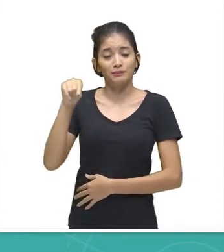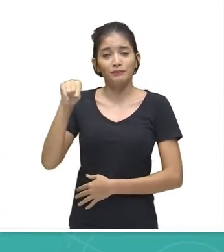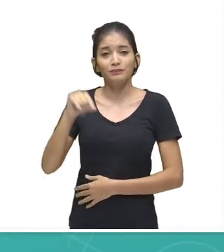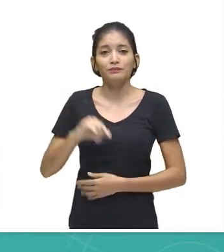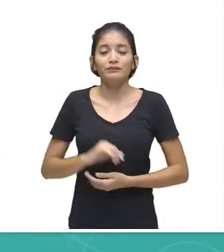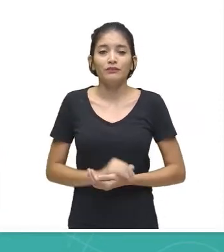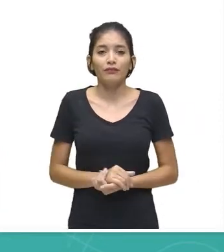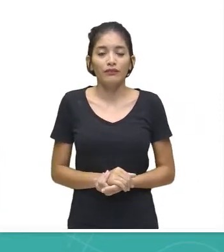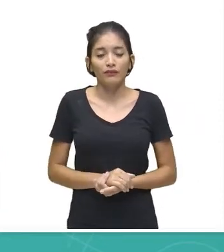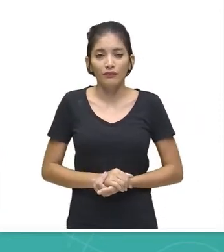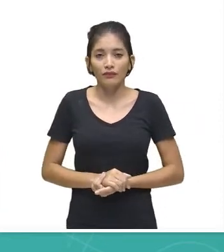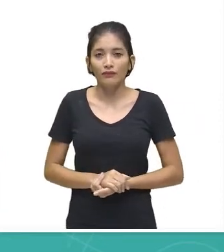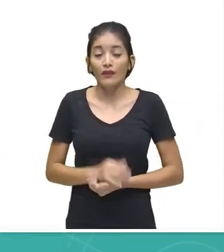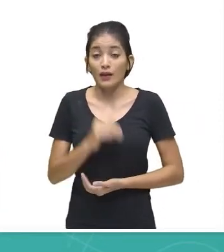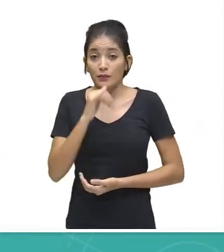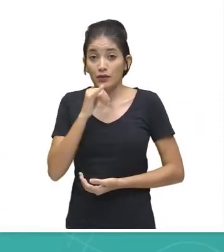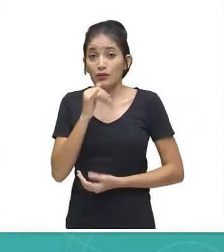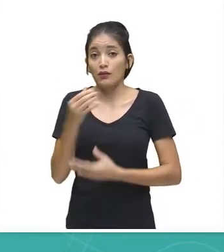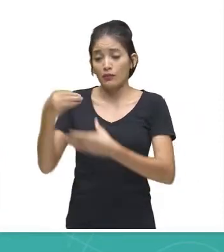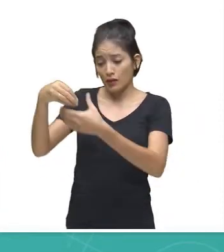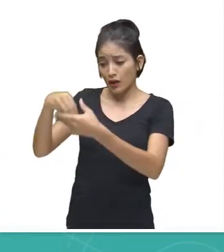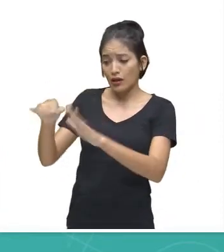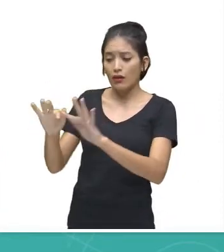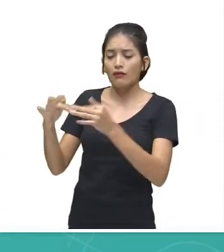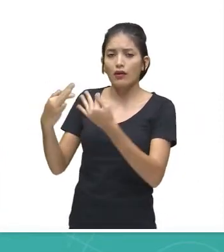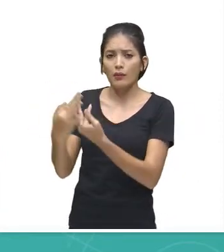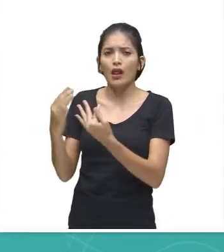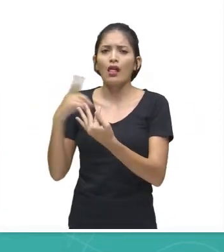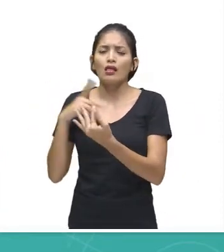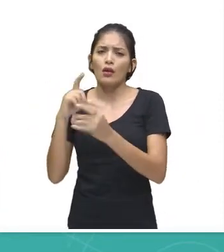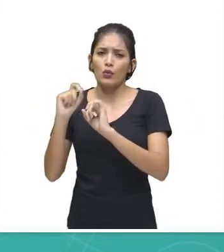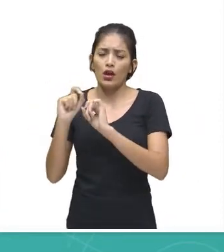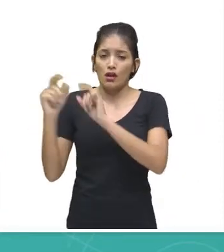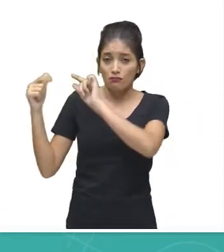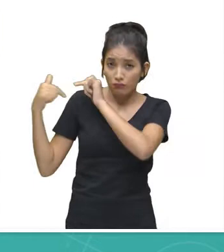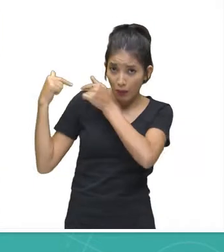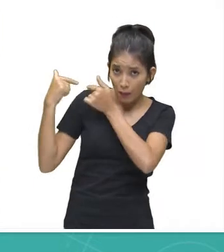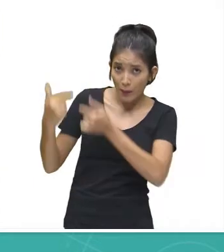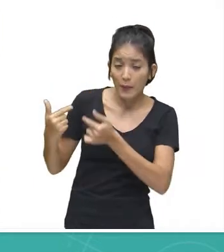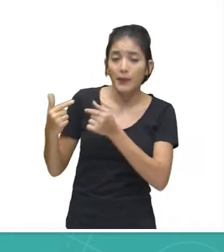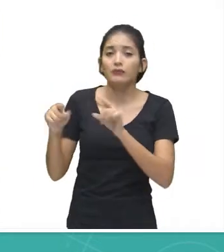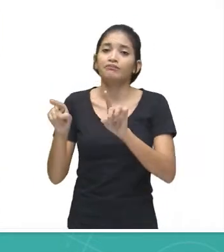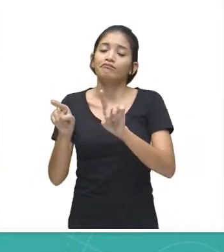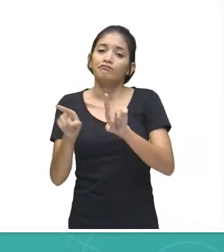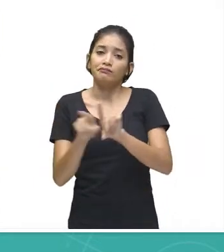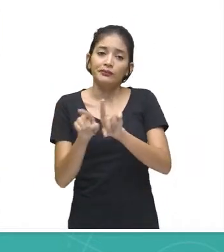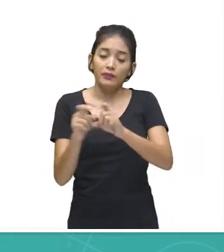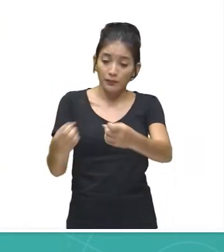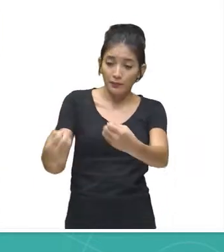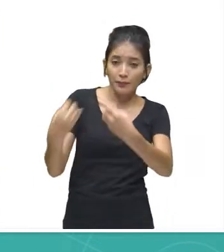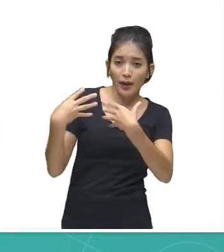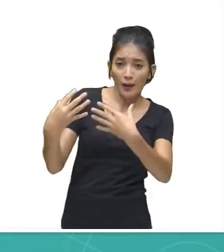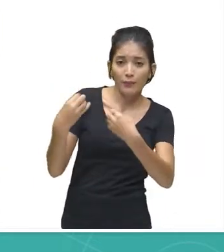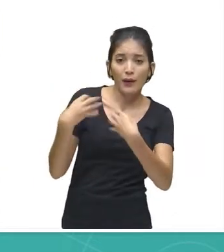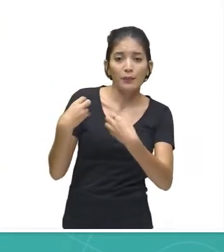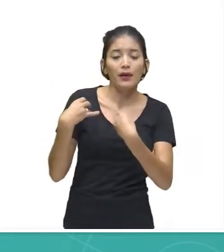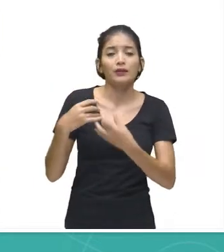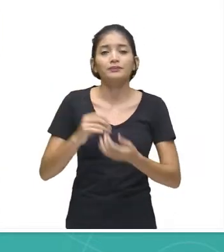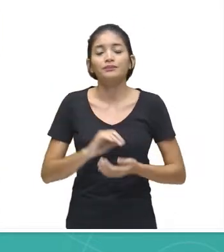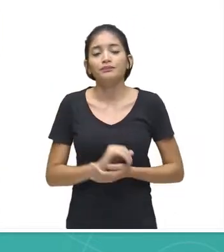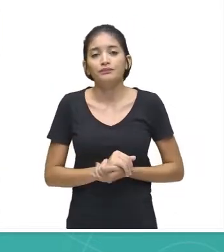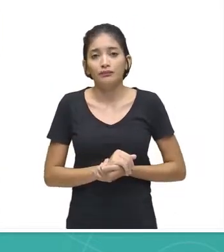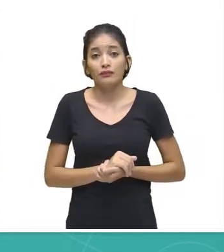Quando estamos na família, recebemos uma tradição, recebemos ensinamentos,